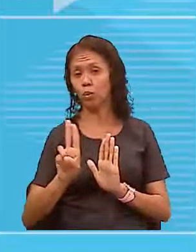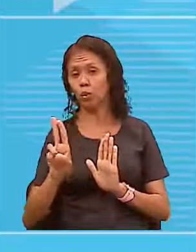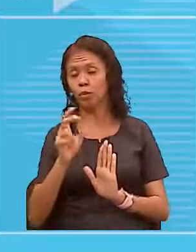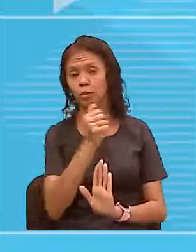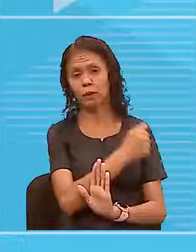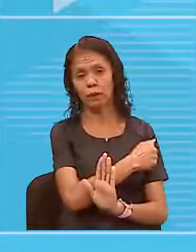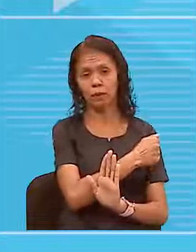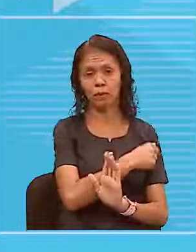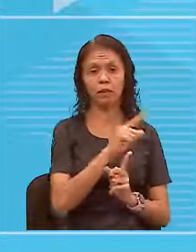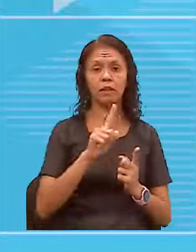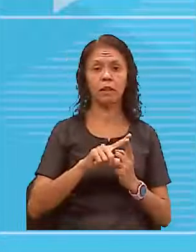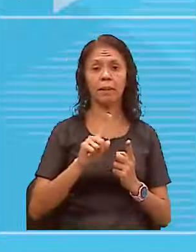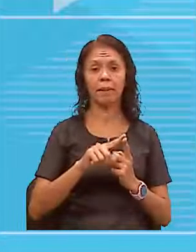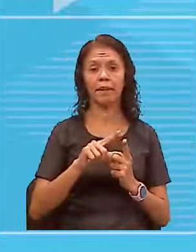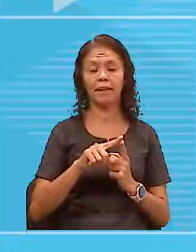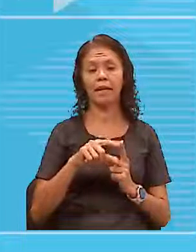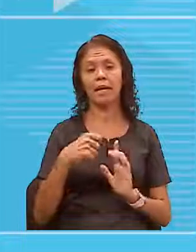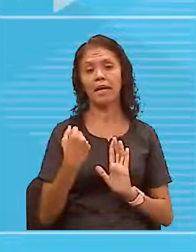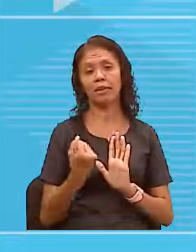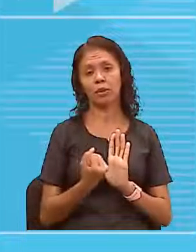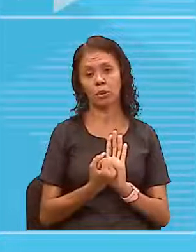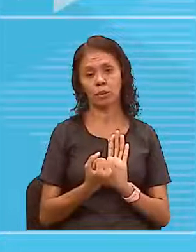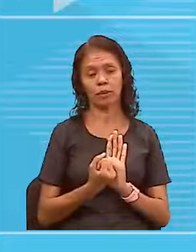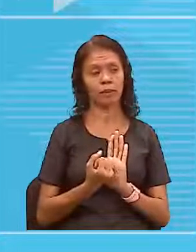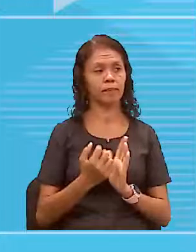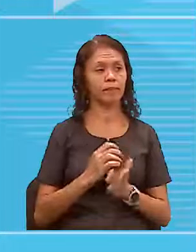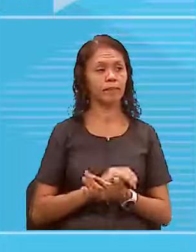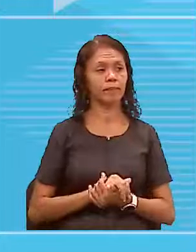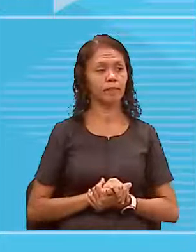agora 9, melhorou,